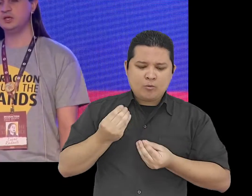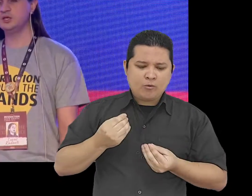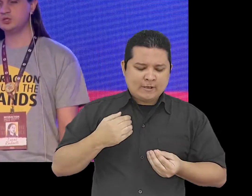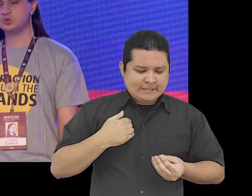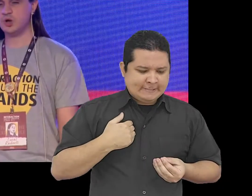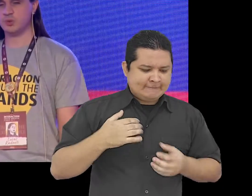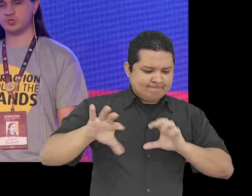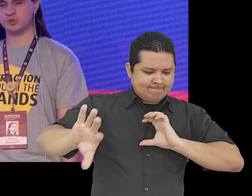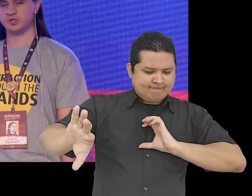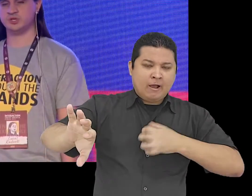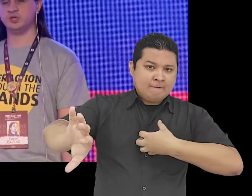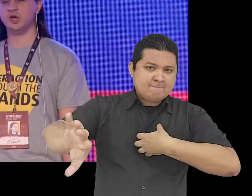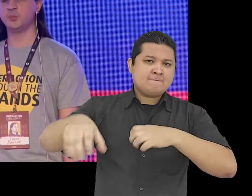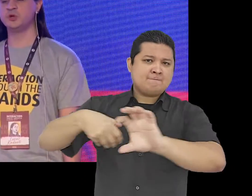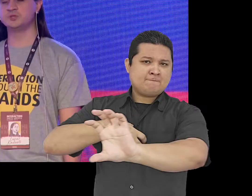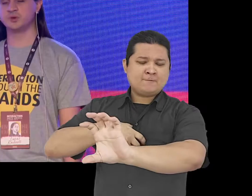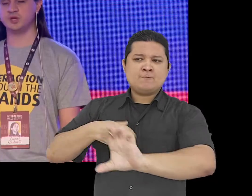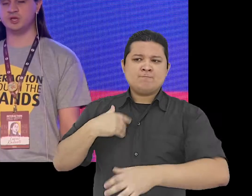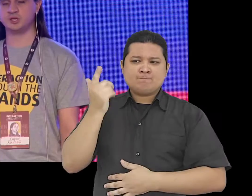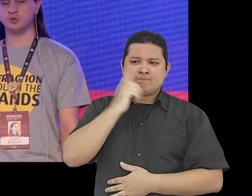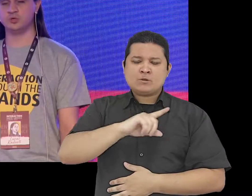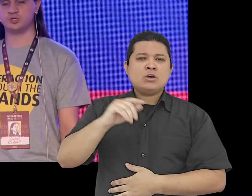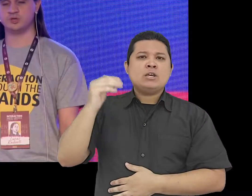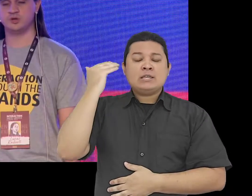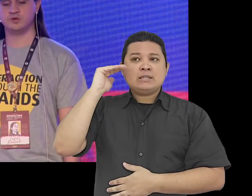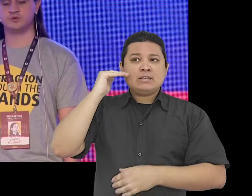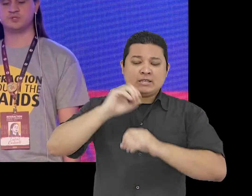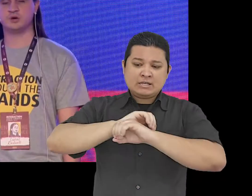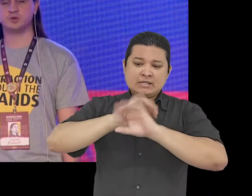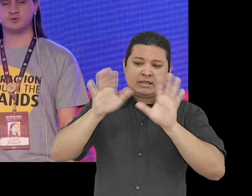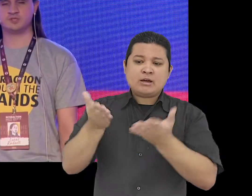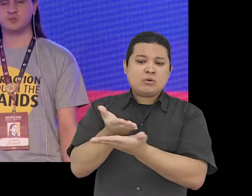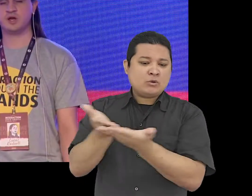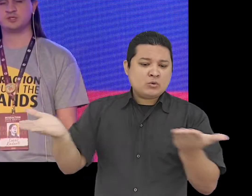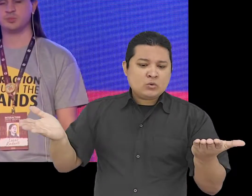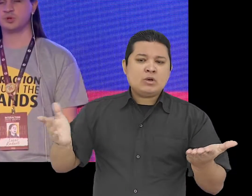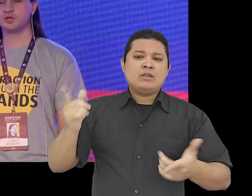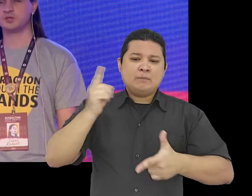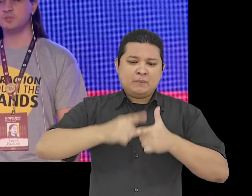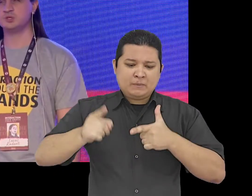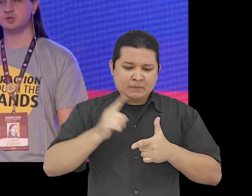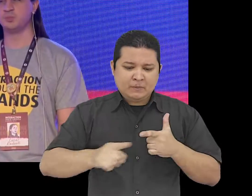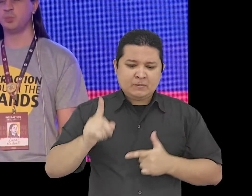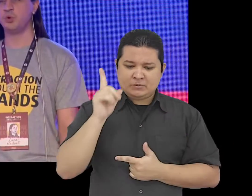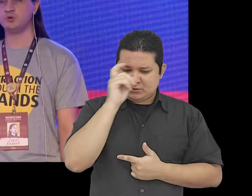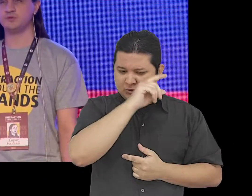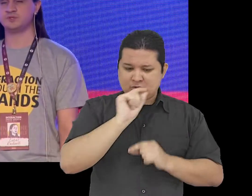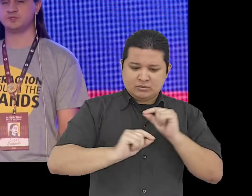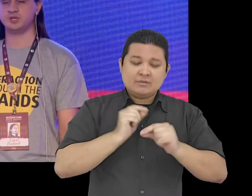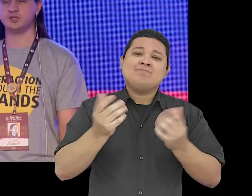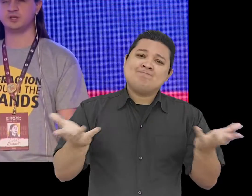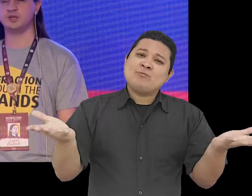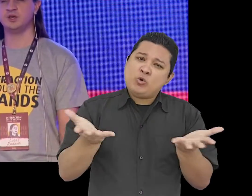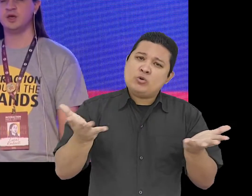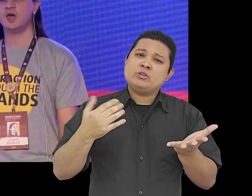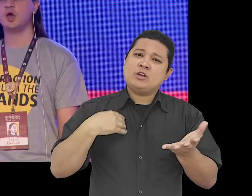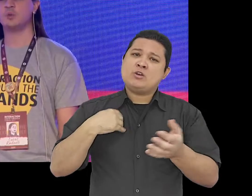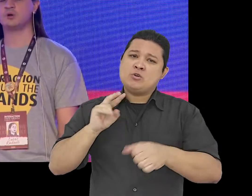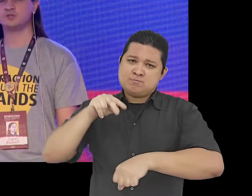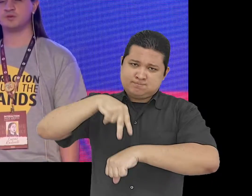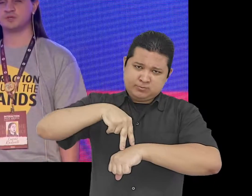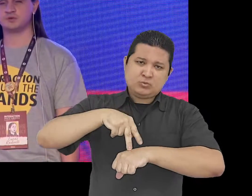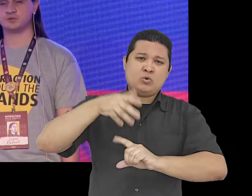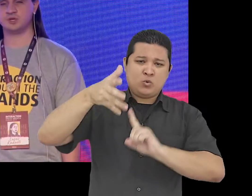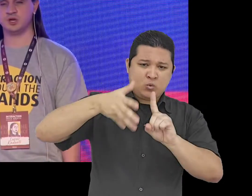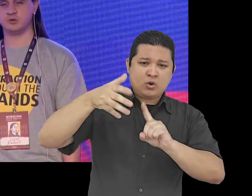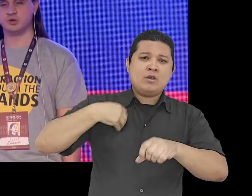delas. E isso é o mais importante. E é por isso que eu queria que hoje fosse algo que vocês lembrassem. Por causa que mesmo que pouco vocês tirem daqui, é